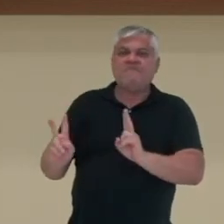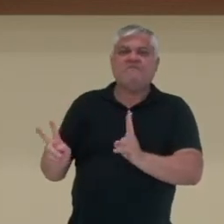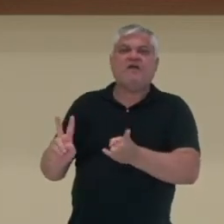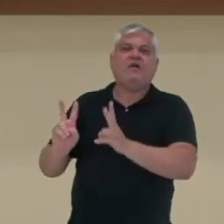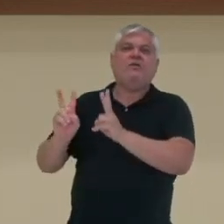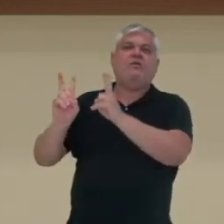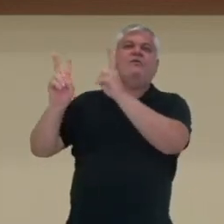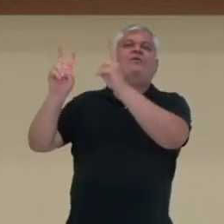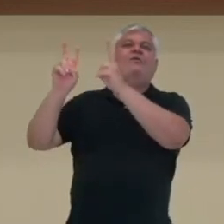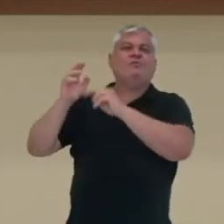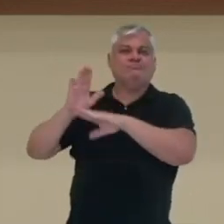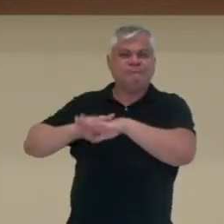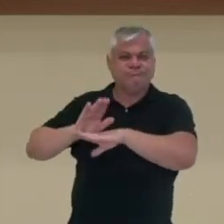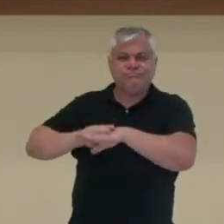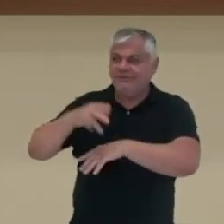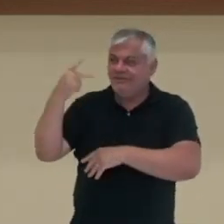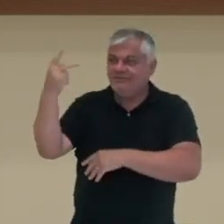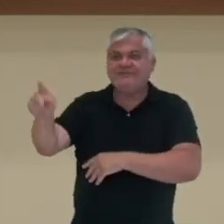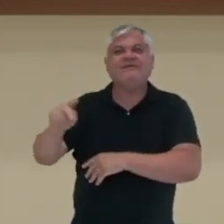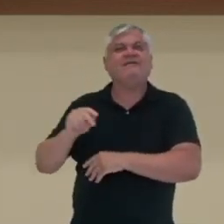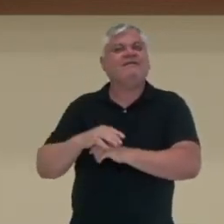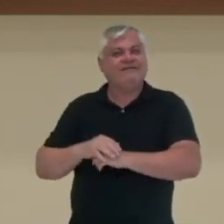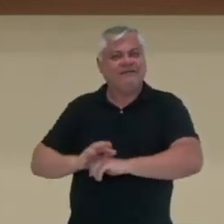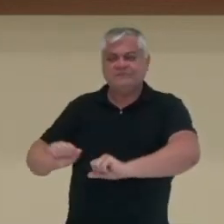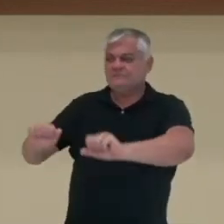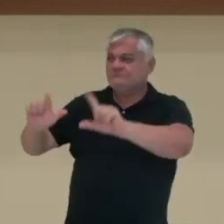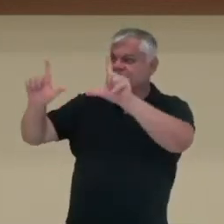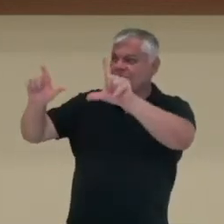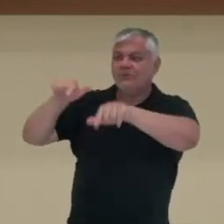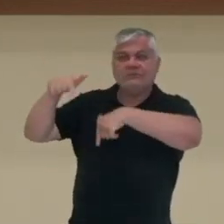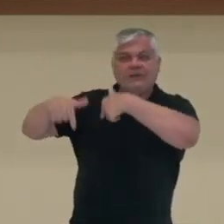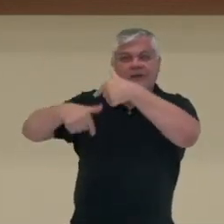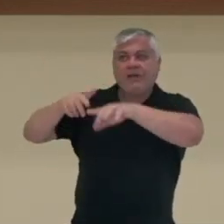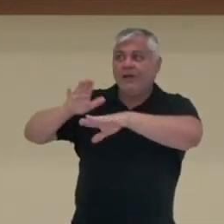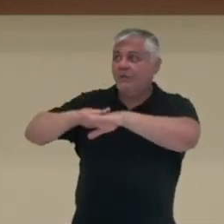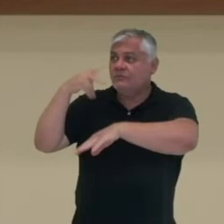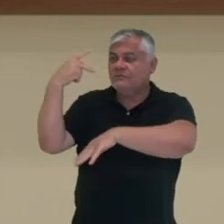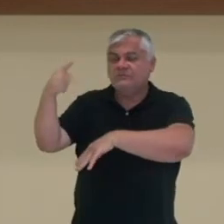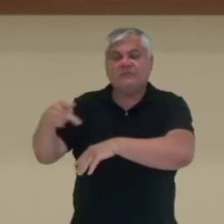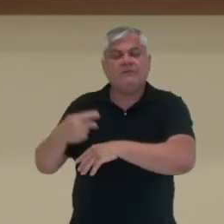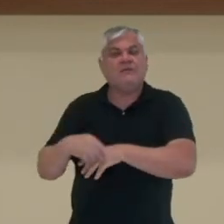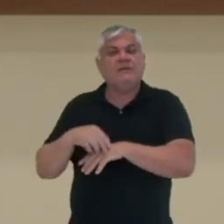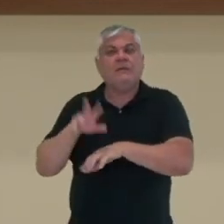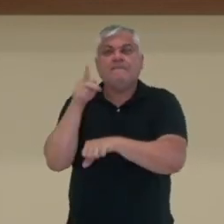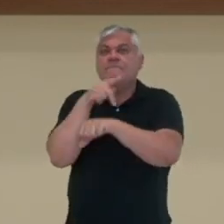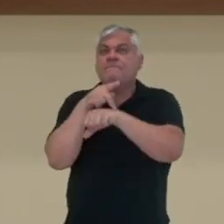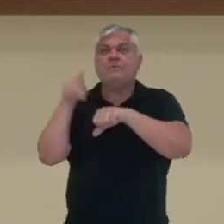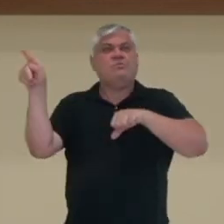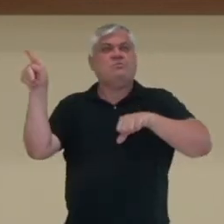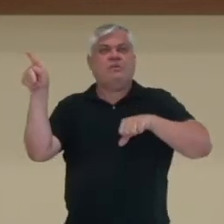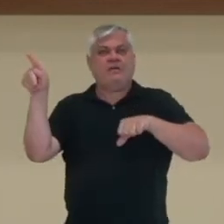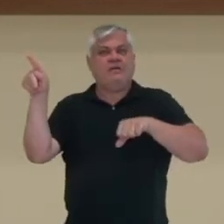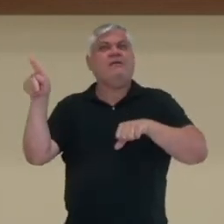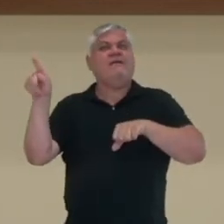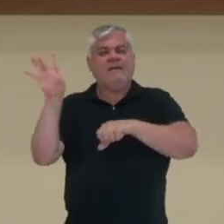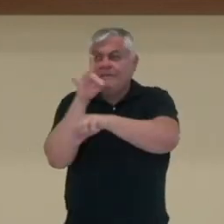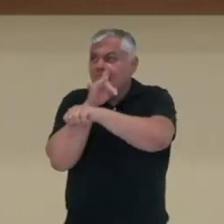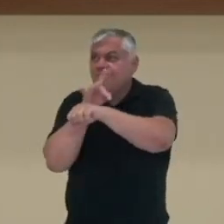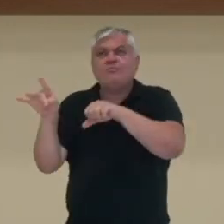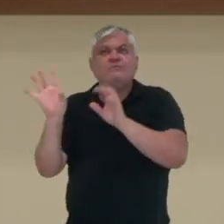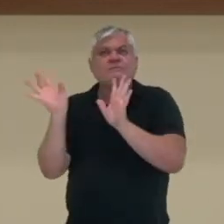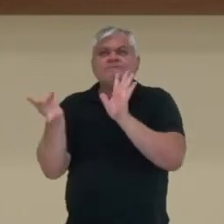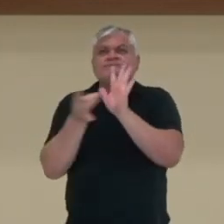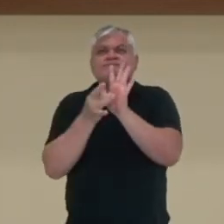um artista, que a arte dele vai ser conhecida como uma arte genuinamente pura e